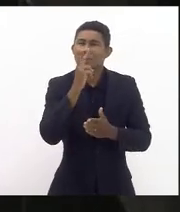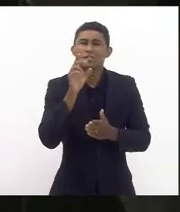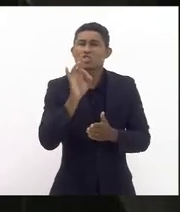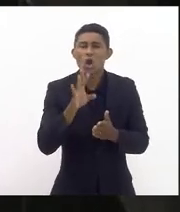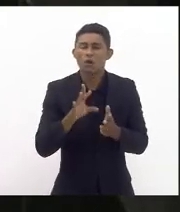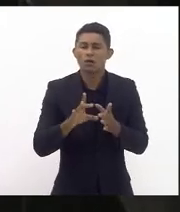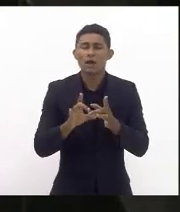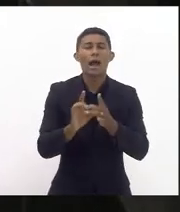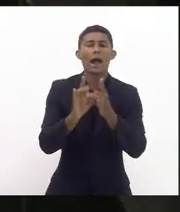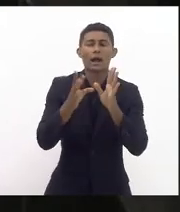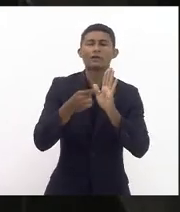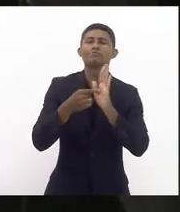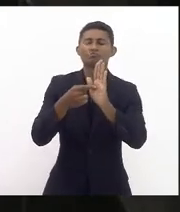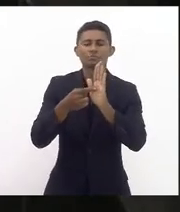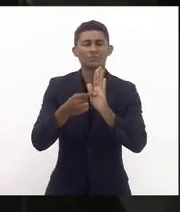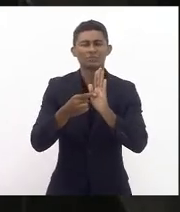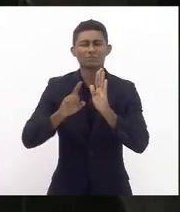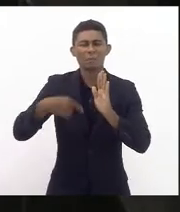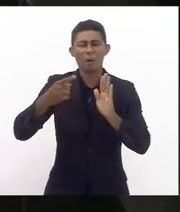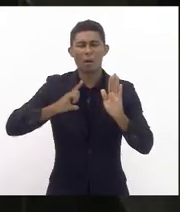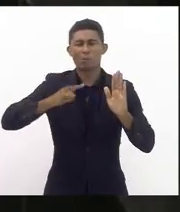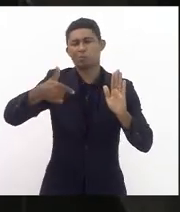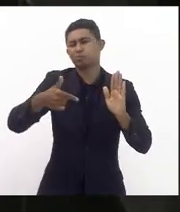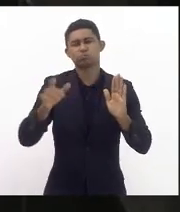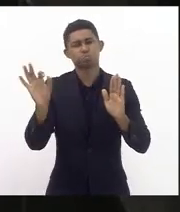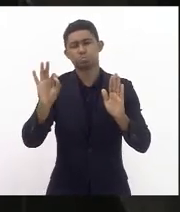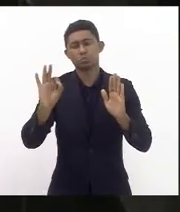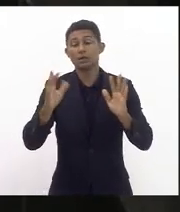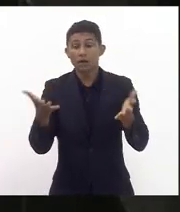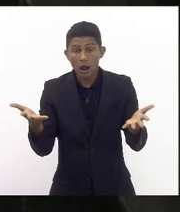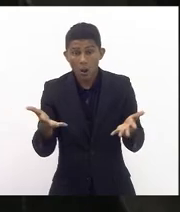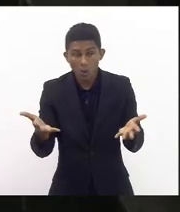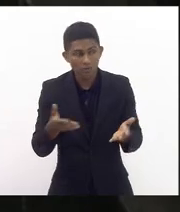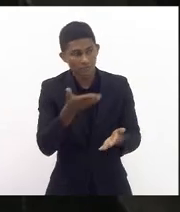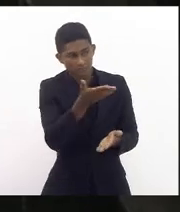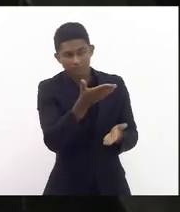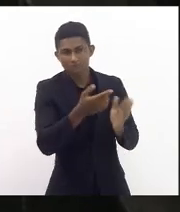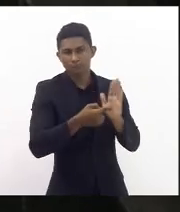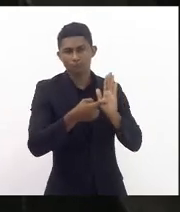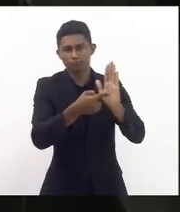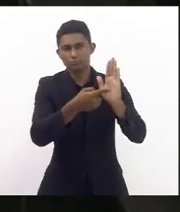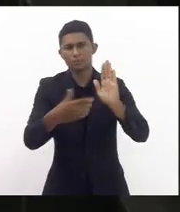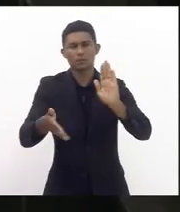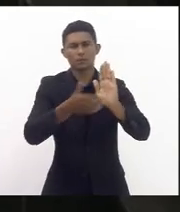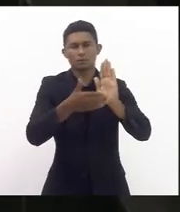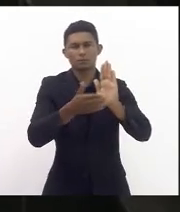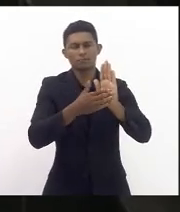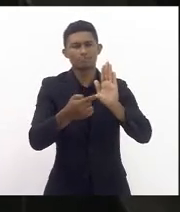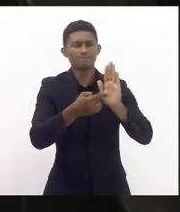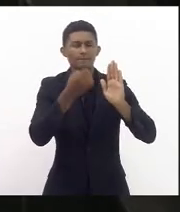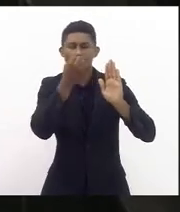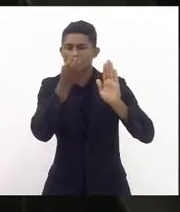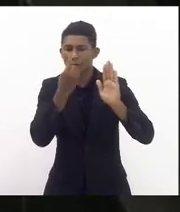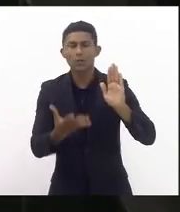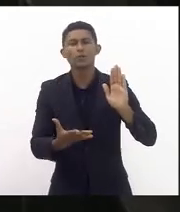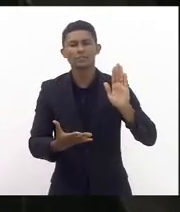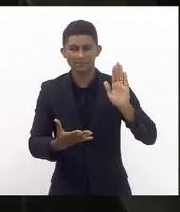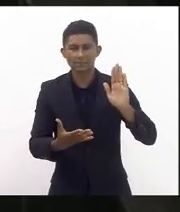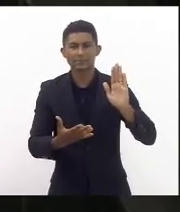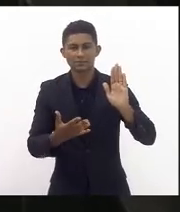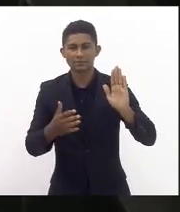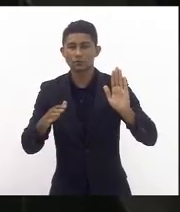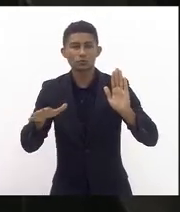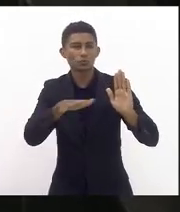Não é? Então, o que o André faz hoje aqui é apresentar uma proposta que consolida esse